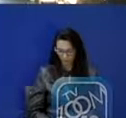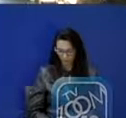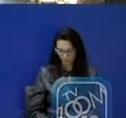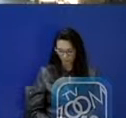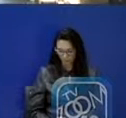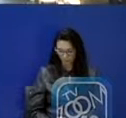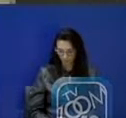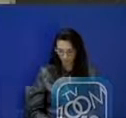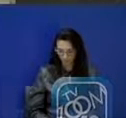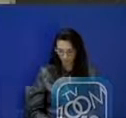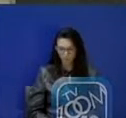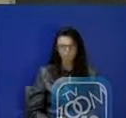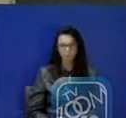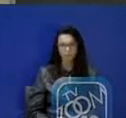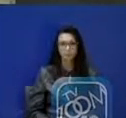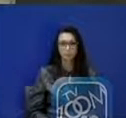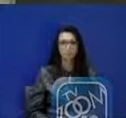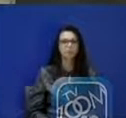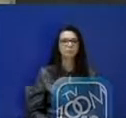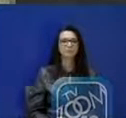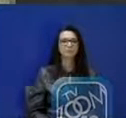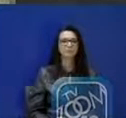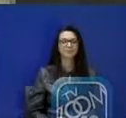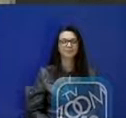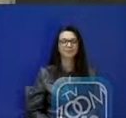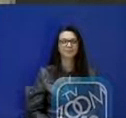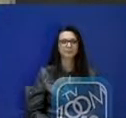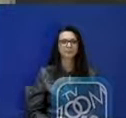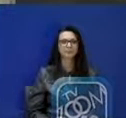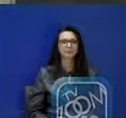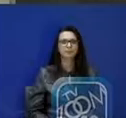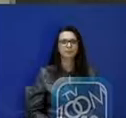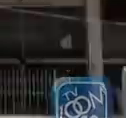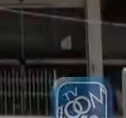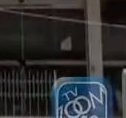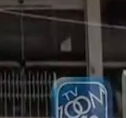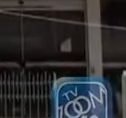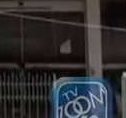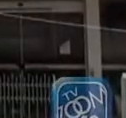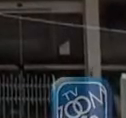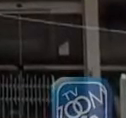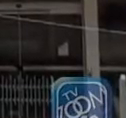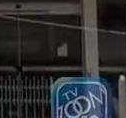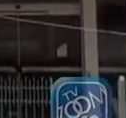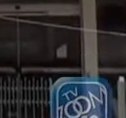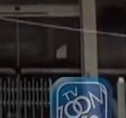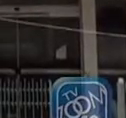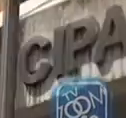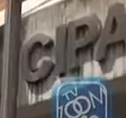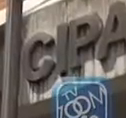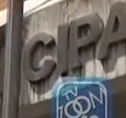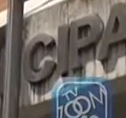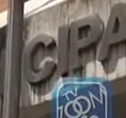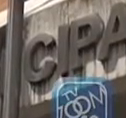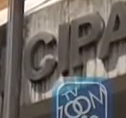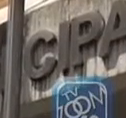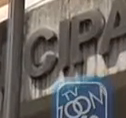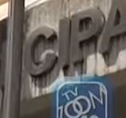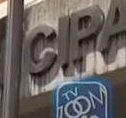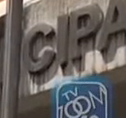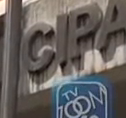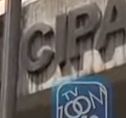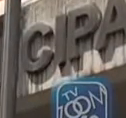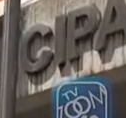projetos em tramitação na Casa do Legislativo, discutir propostas, realizar audiências públicas, além de